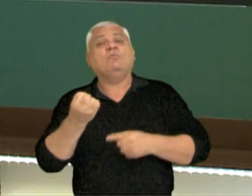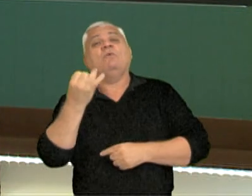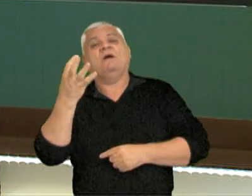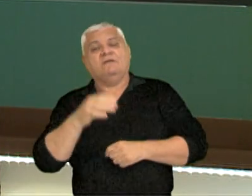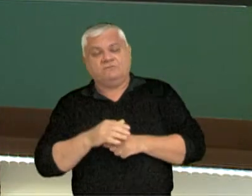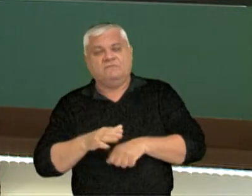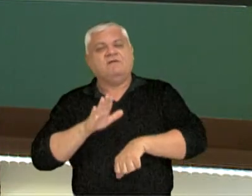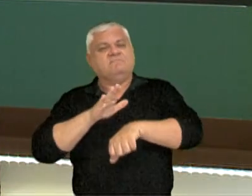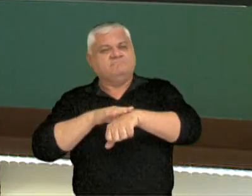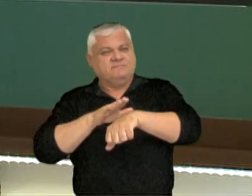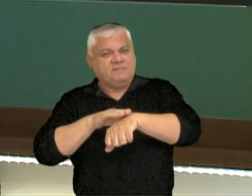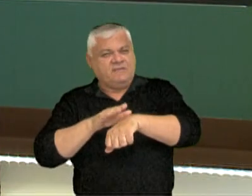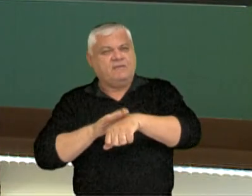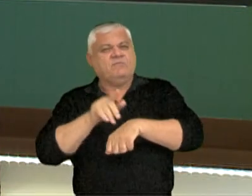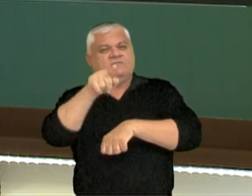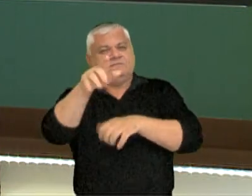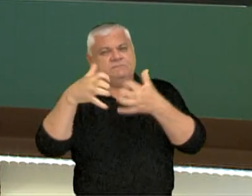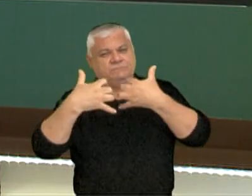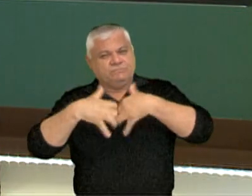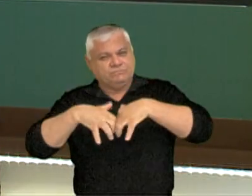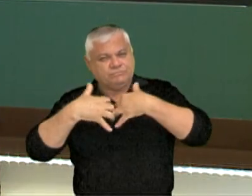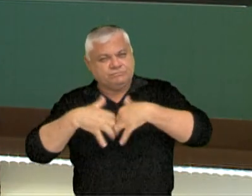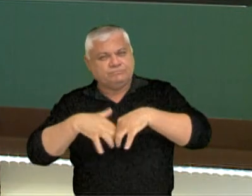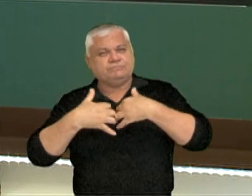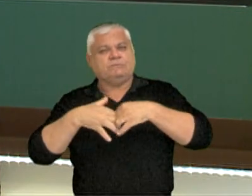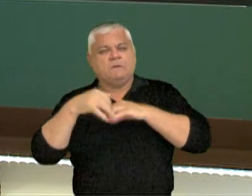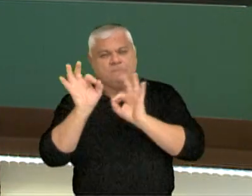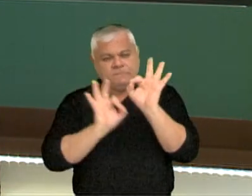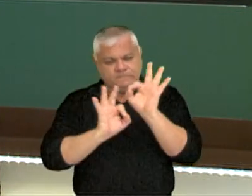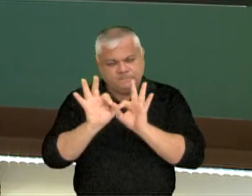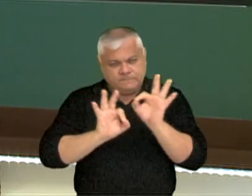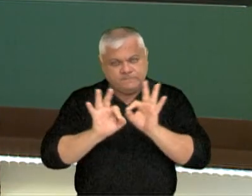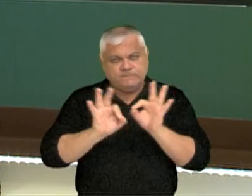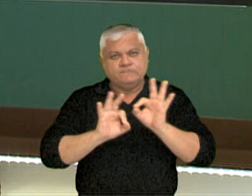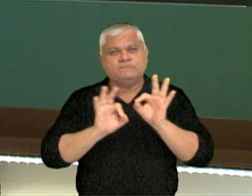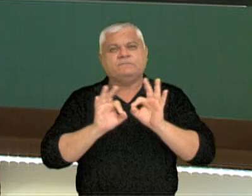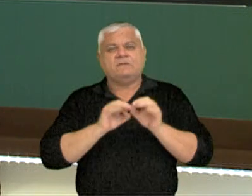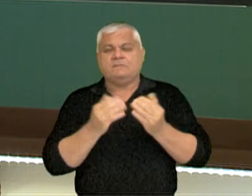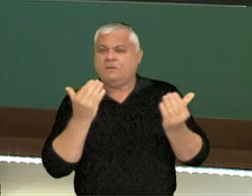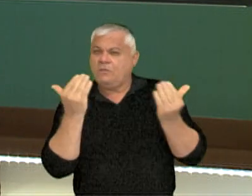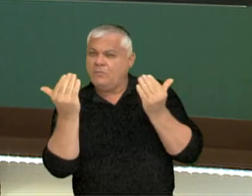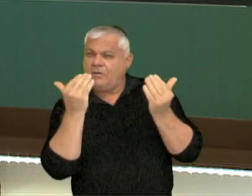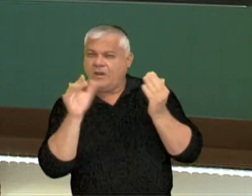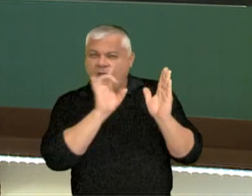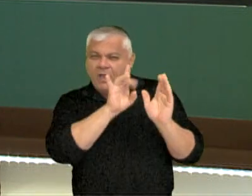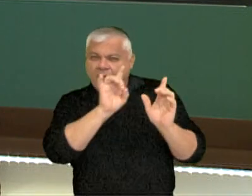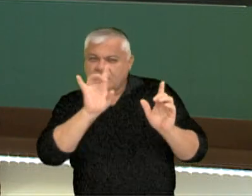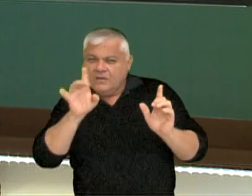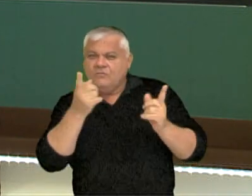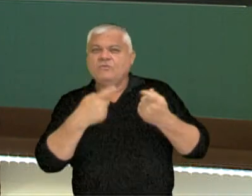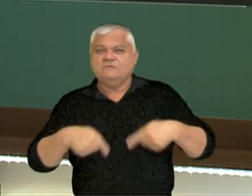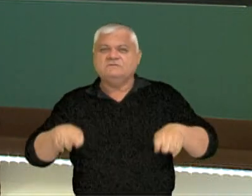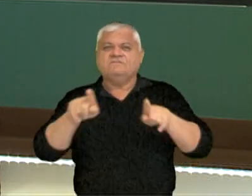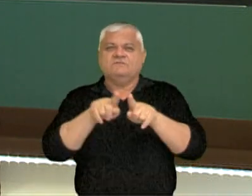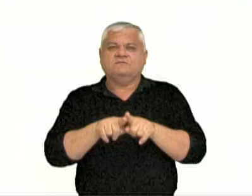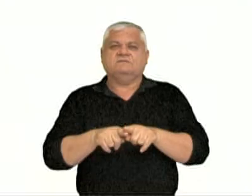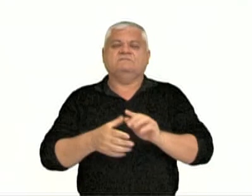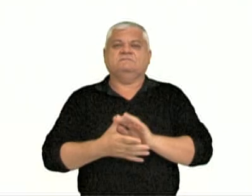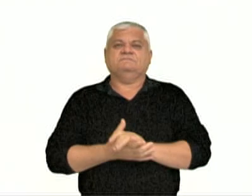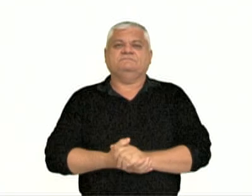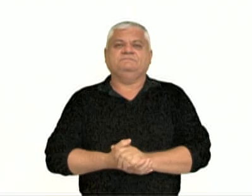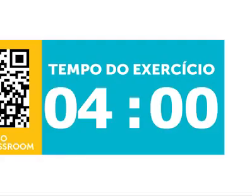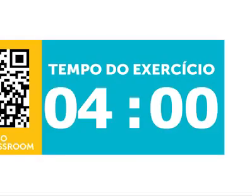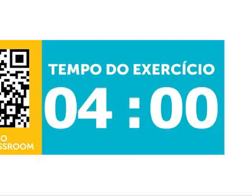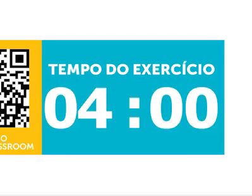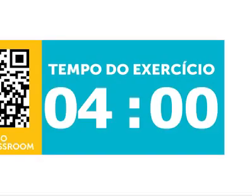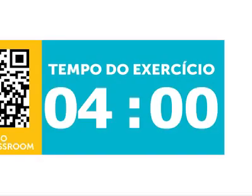Então a professora vai dar um tempinho para vocês resolverem, para vocês analisarem cada questão e já voltamos.